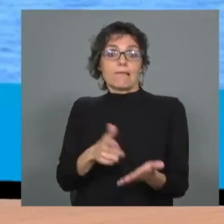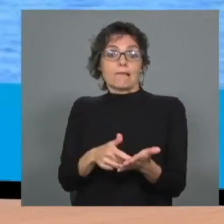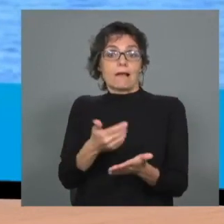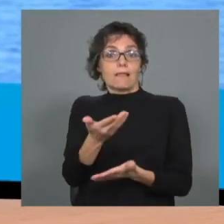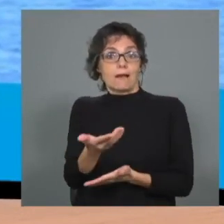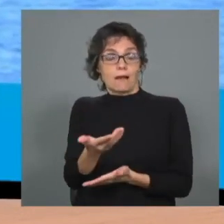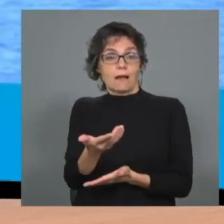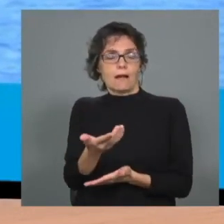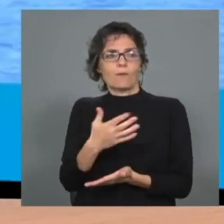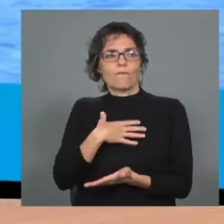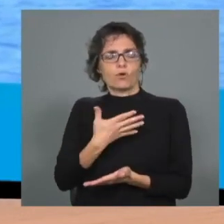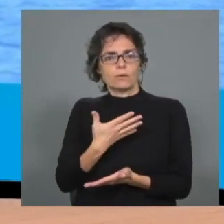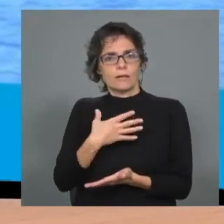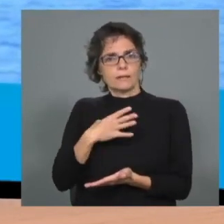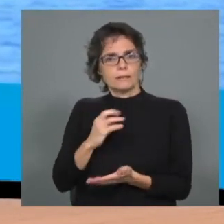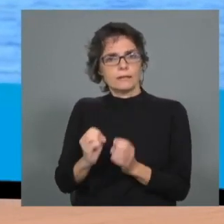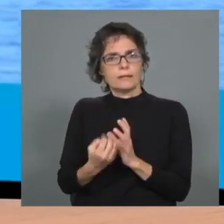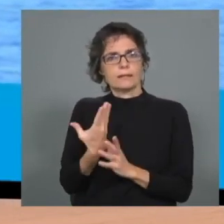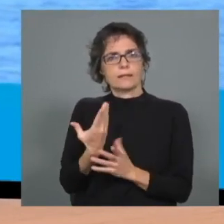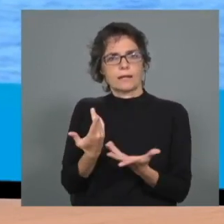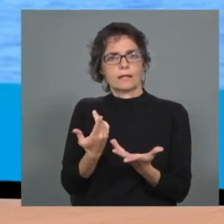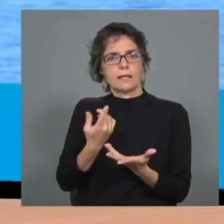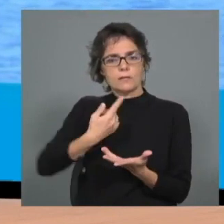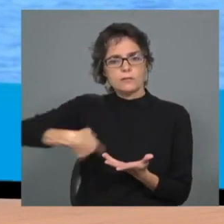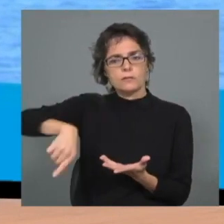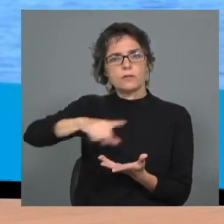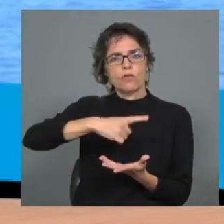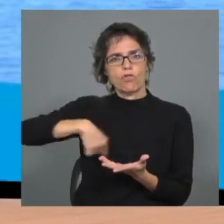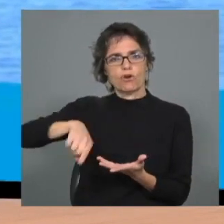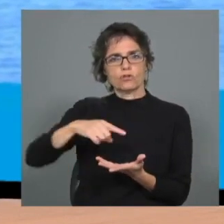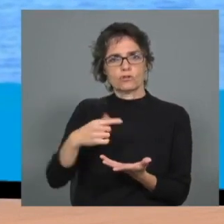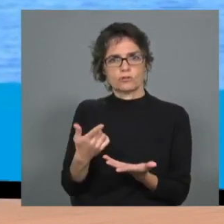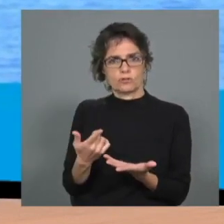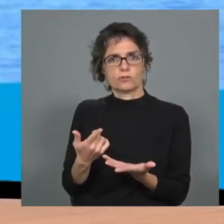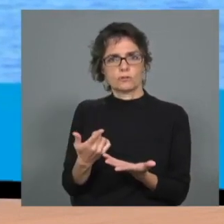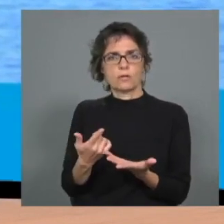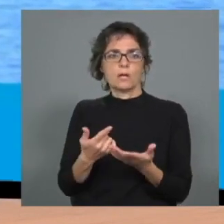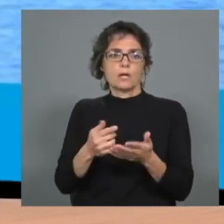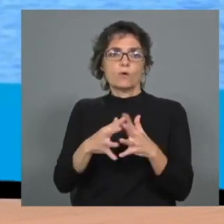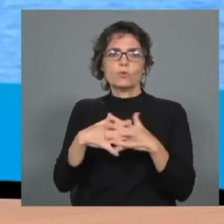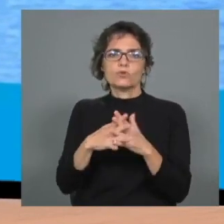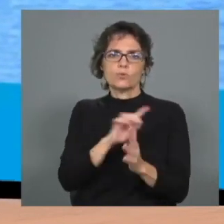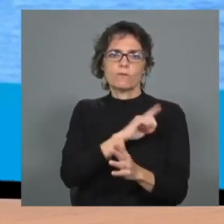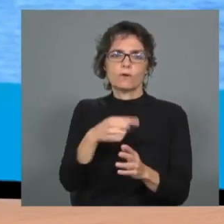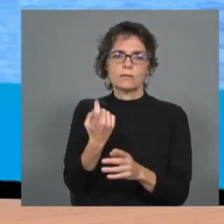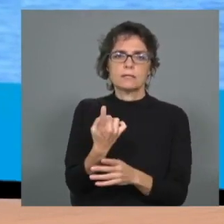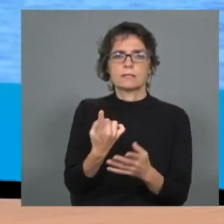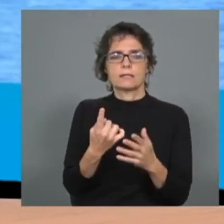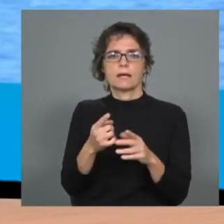criação de um nós, né? De pensar, como o projeto europeu pensou um projeto de país estruturado em políticas públicas, as